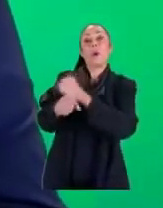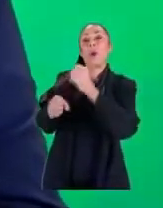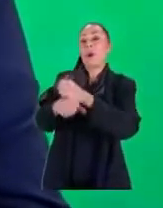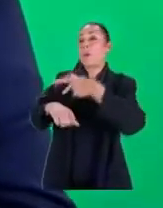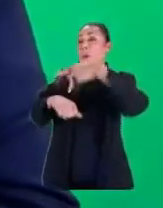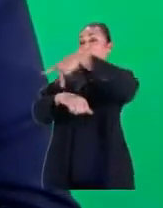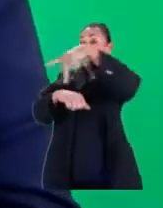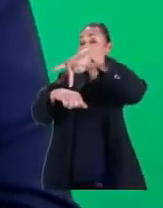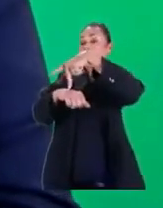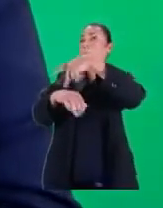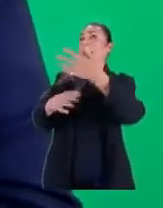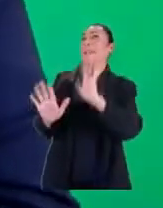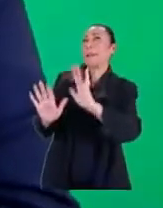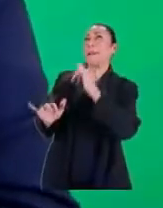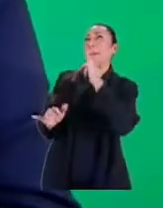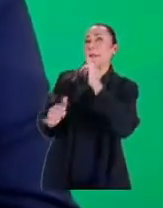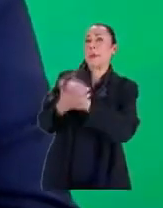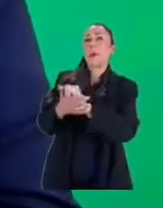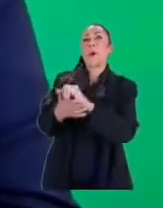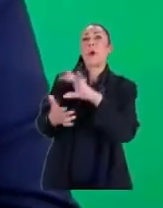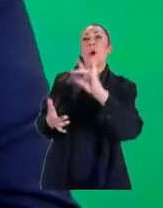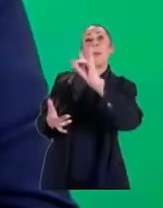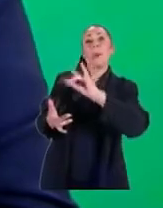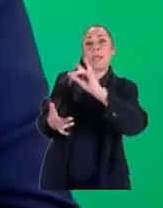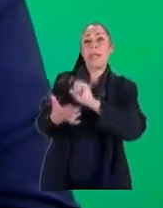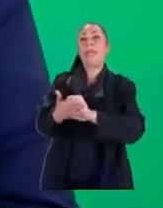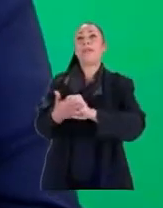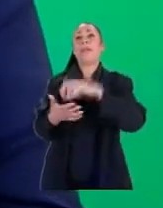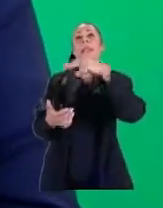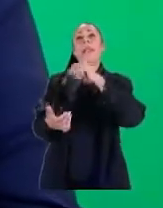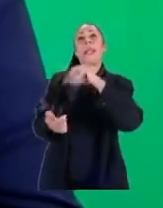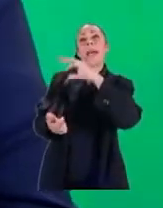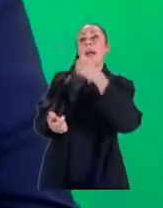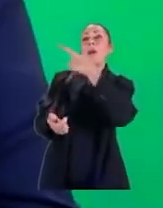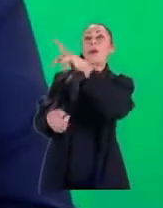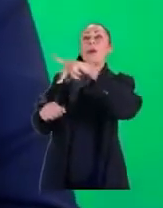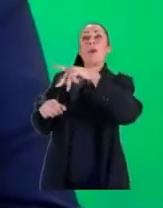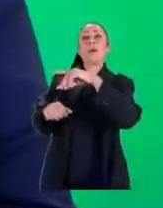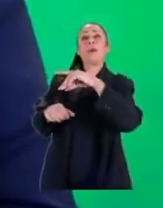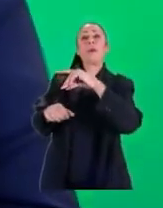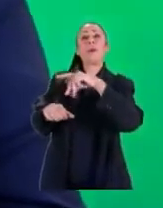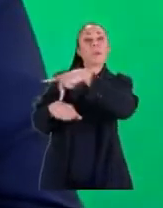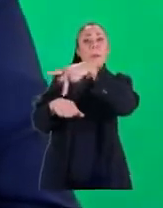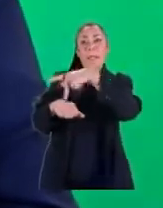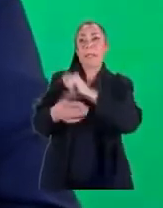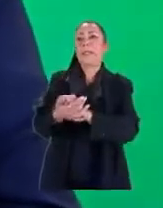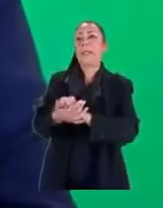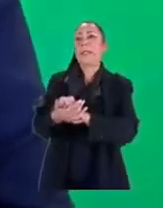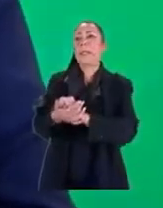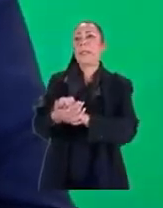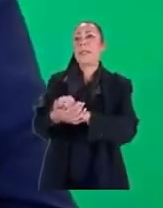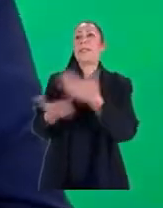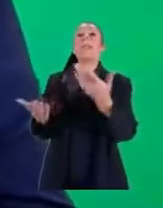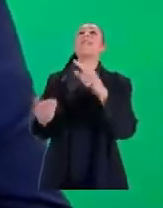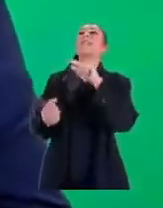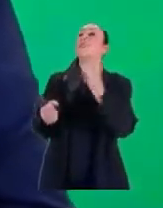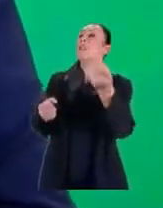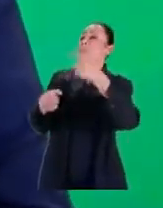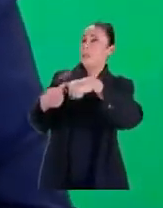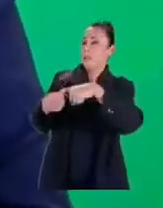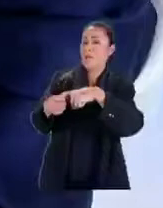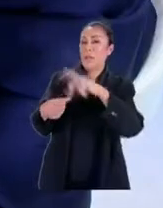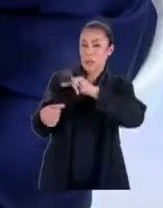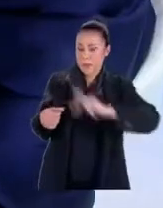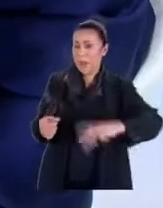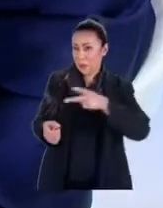países como Bolívia, Nicarágua e outros países, Venezuela, Cuba. Se você voltar a ser presidente,